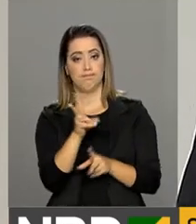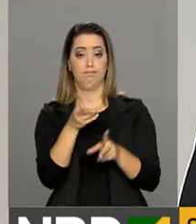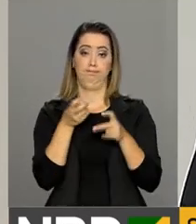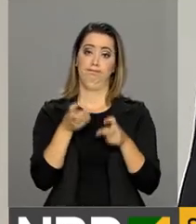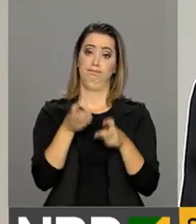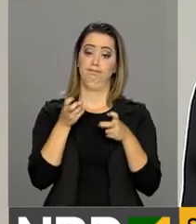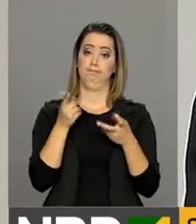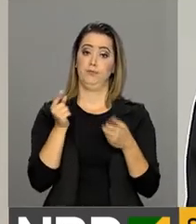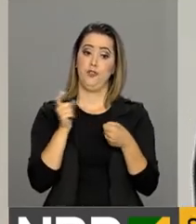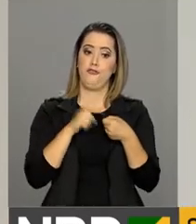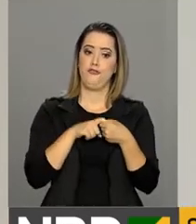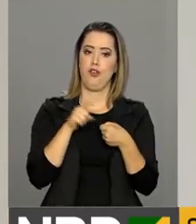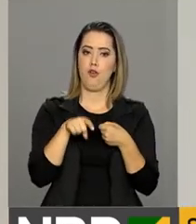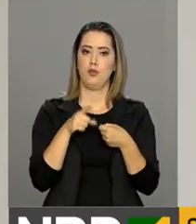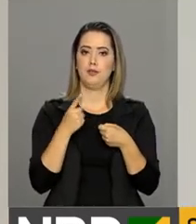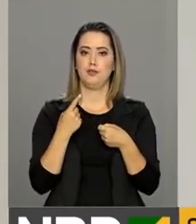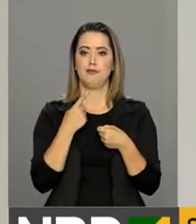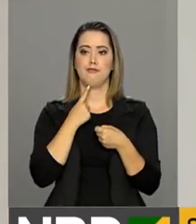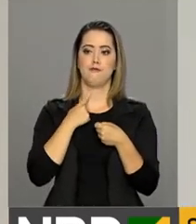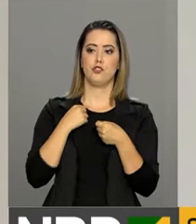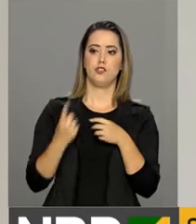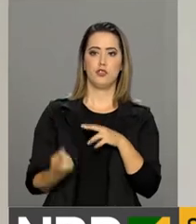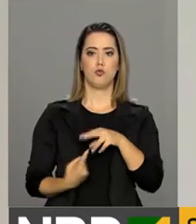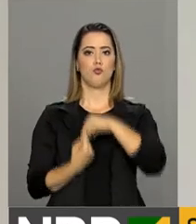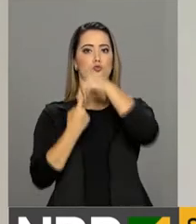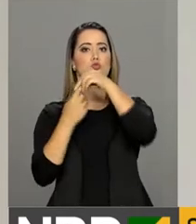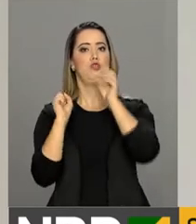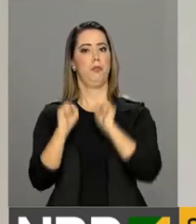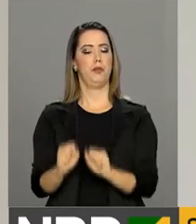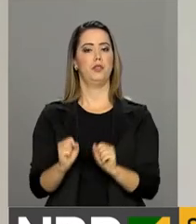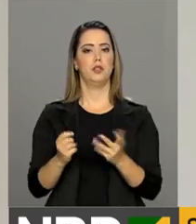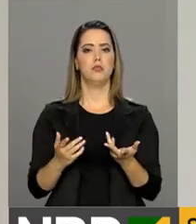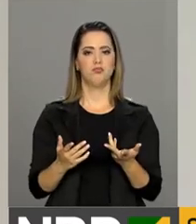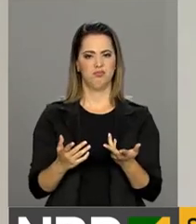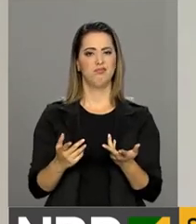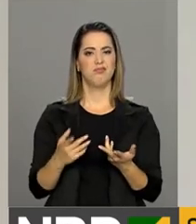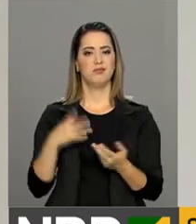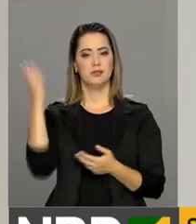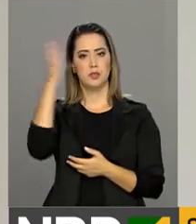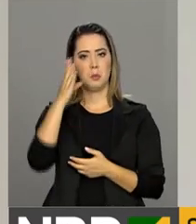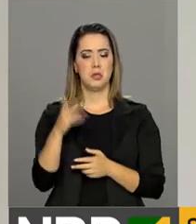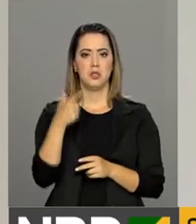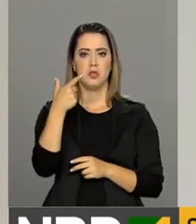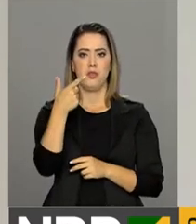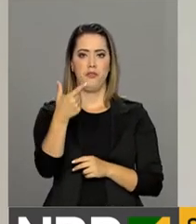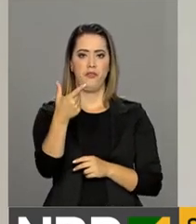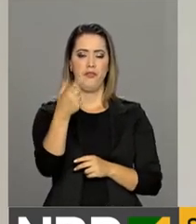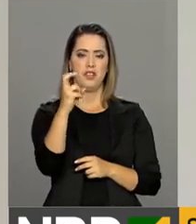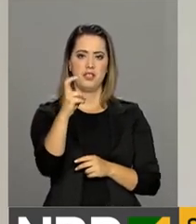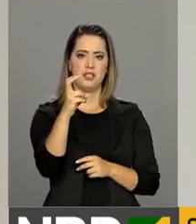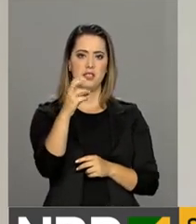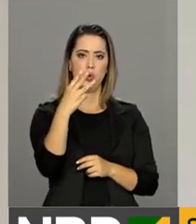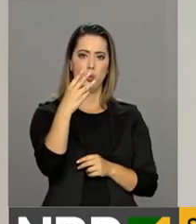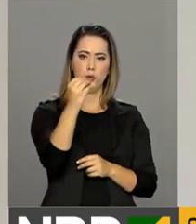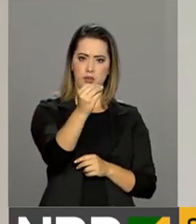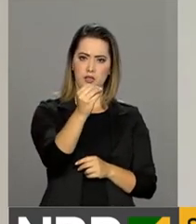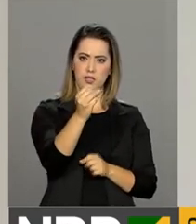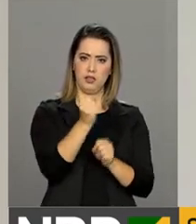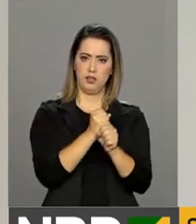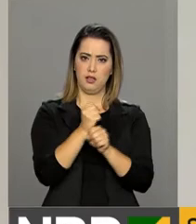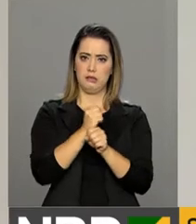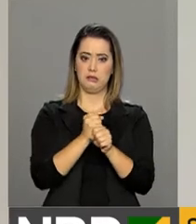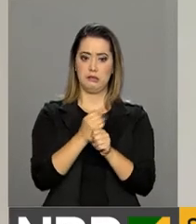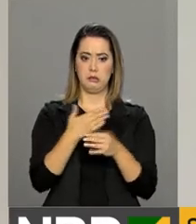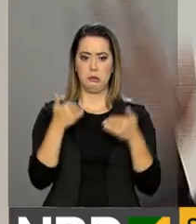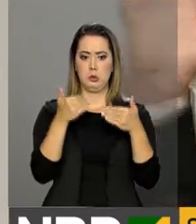volta aquela tentativa a centralização o brasil 25 30 anos ele acha que vai enfrentar uma